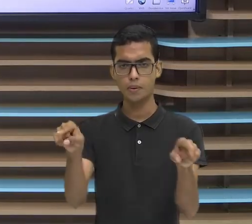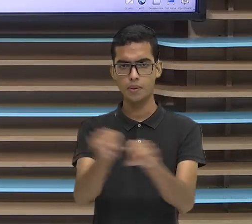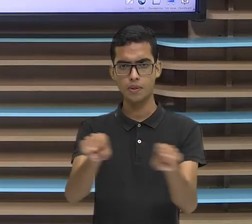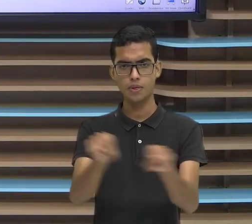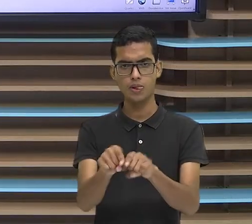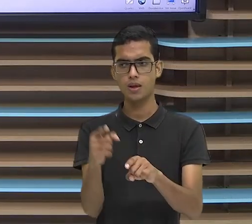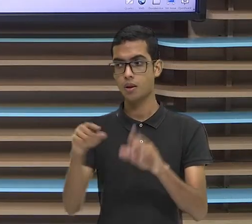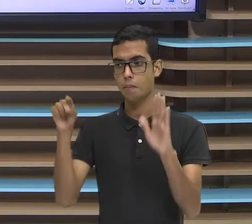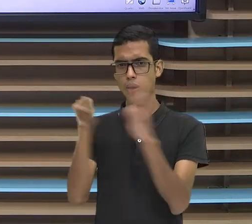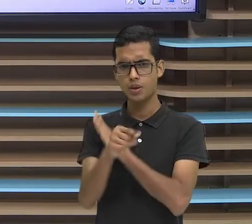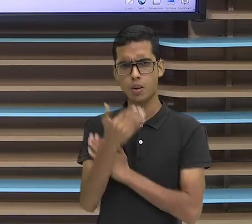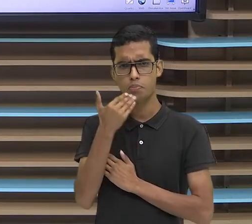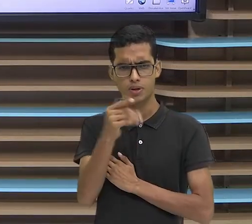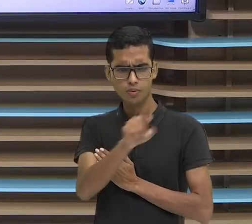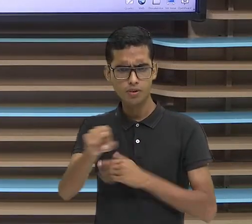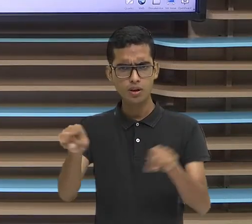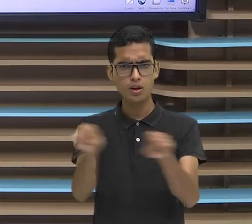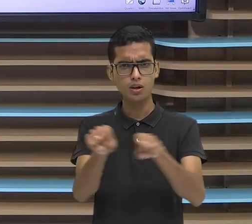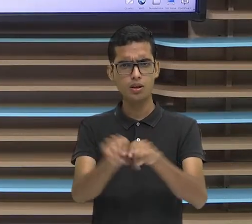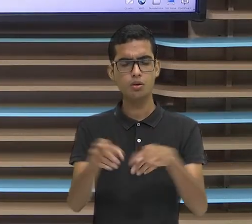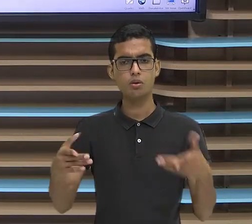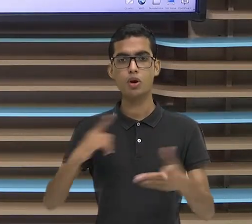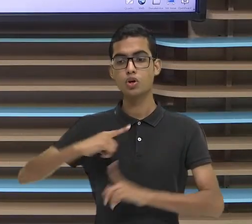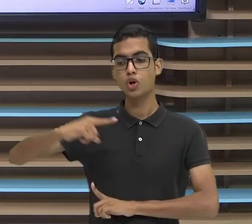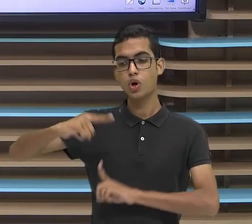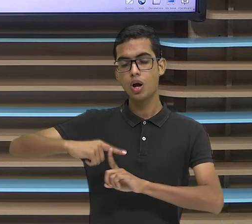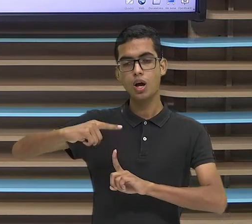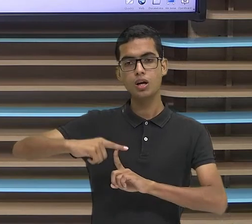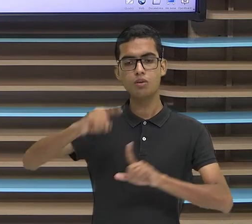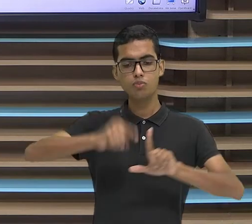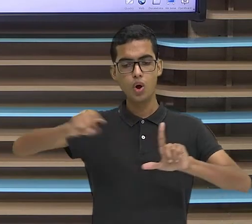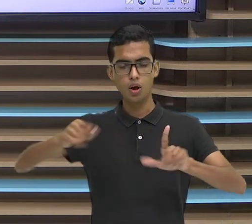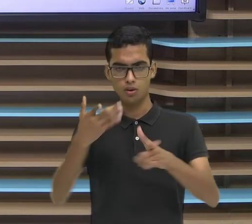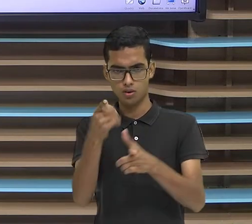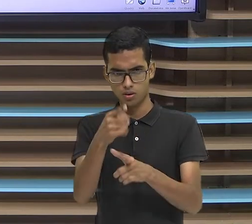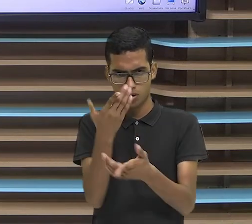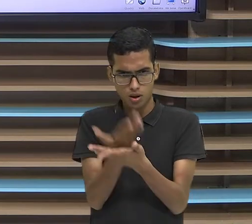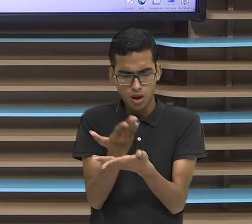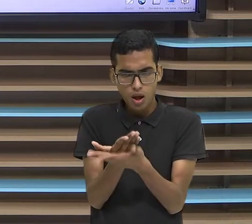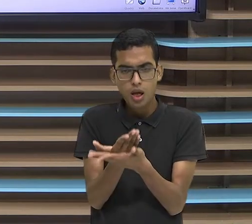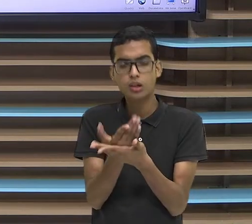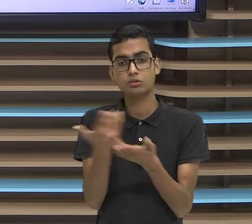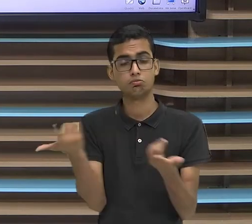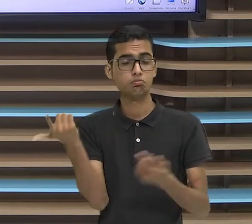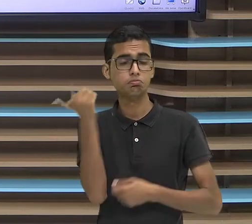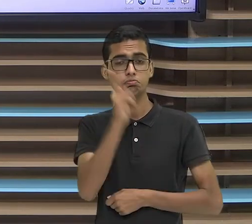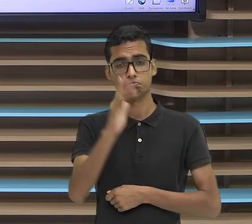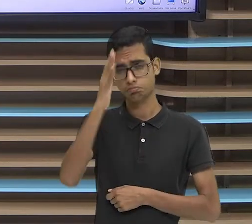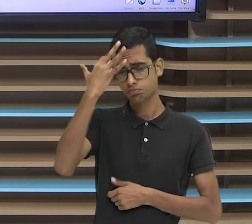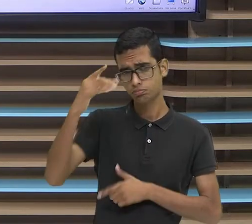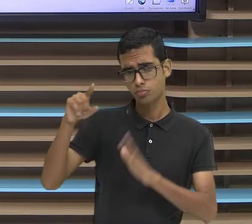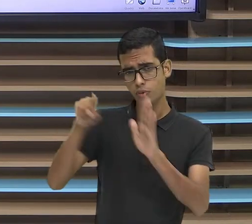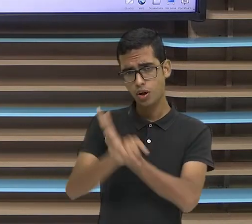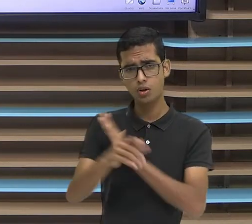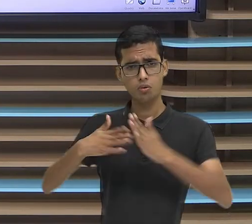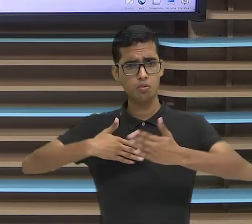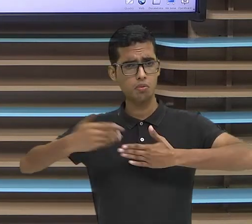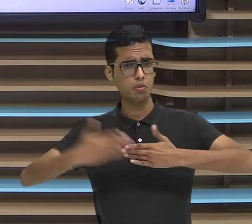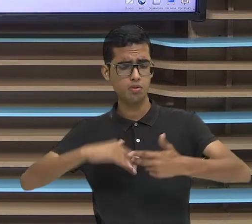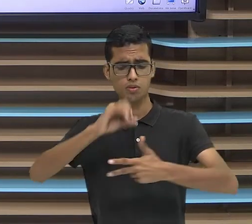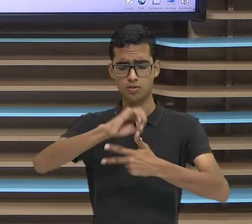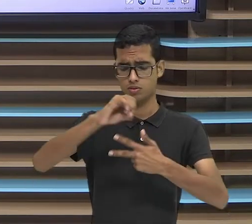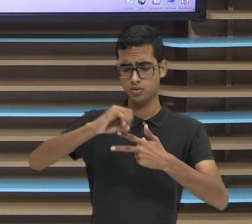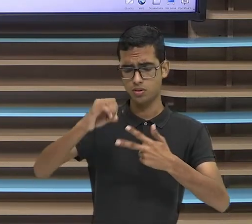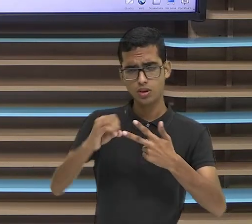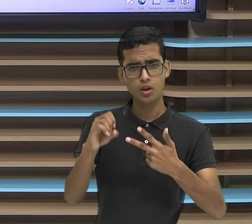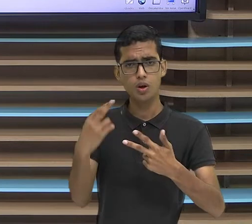questão, dependendo do que a questão vai te cobrar e do tipo do gráfico que você vai trabalhar, você consegue resolver a questão, seja